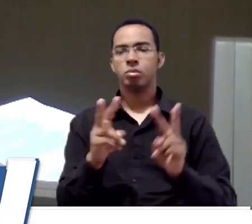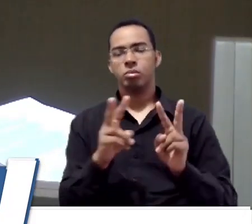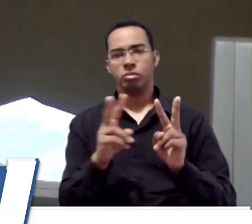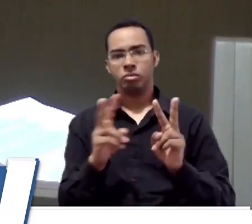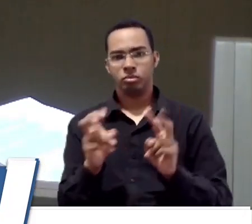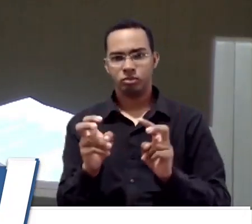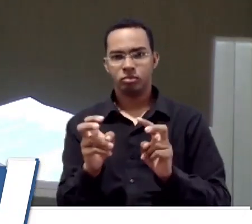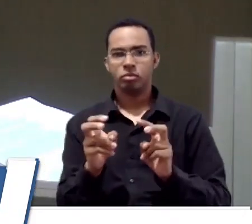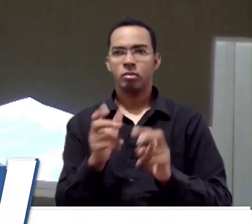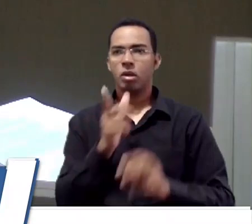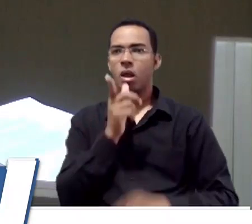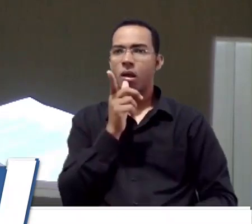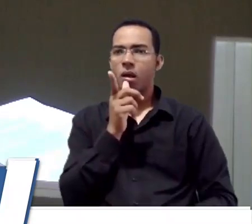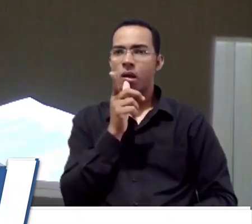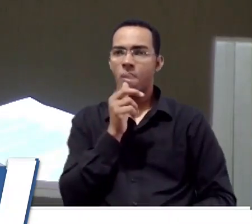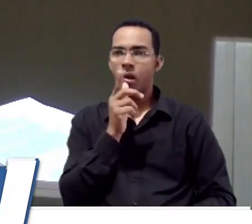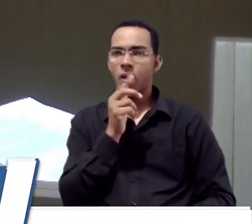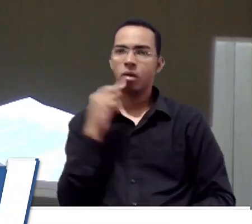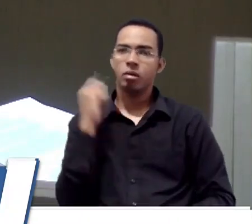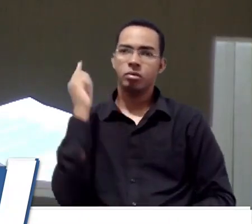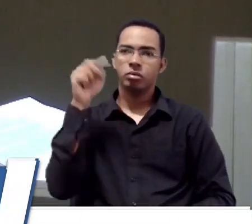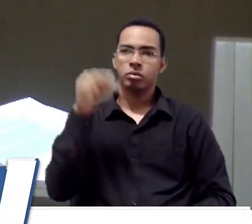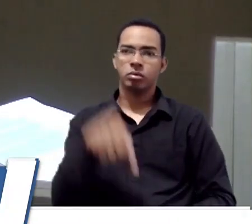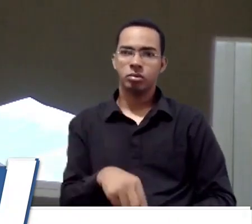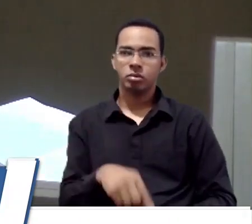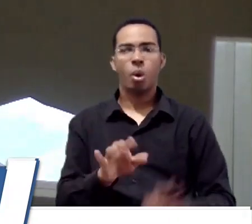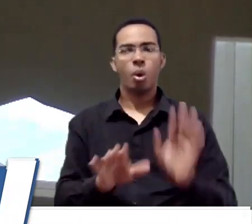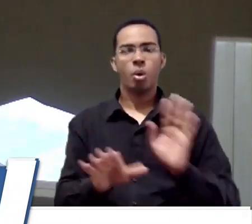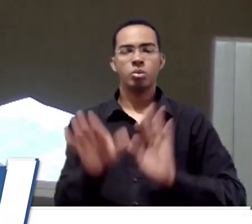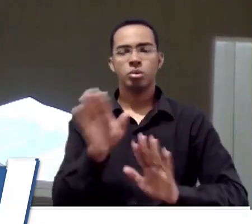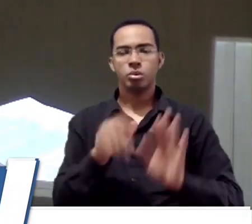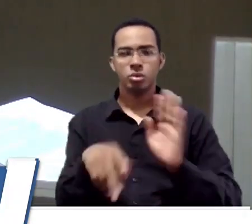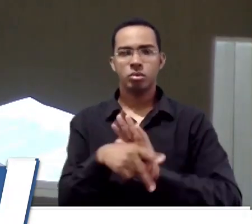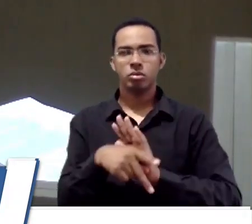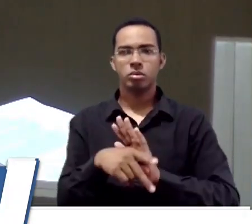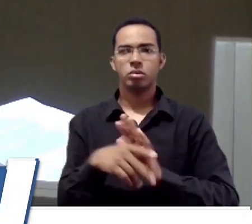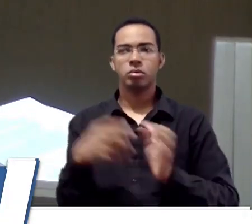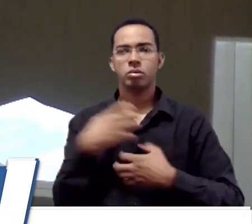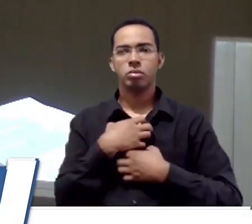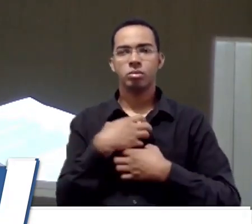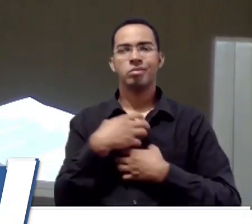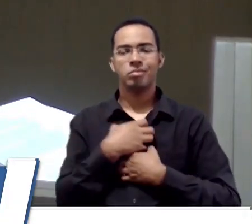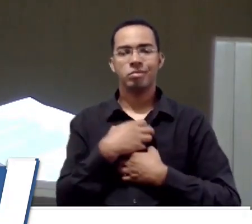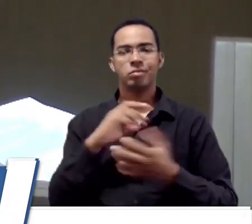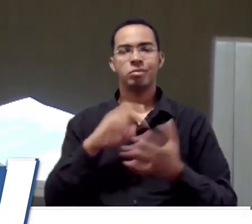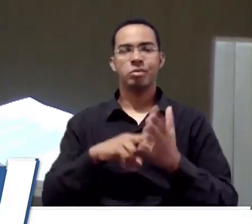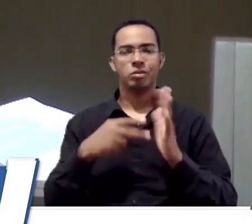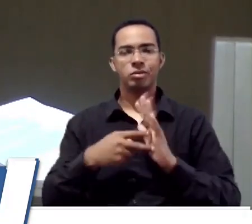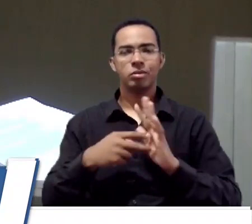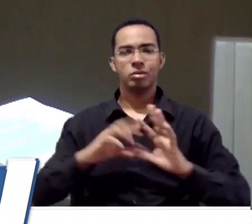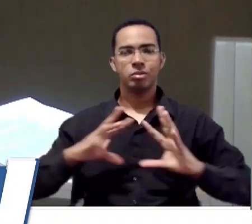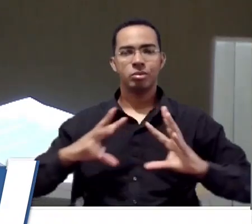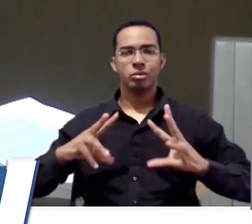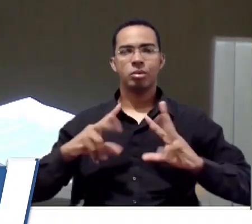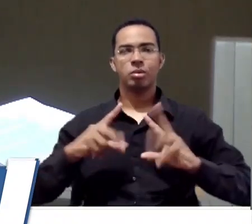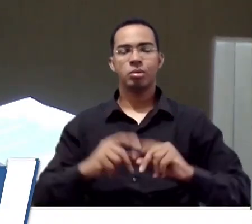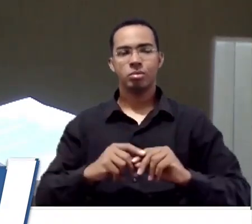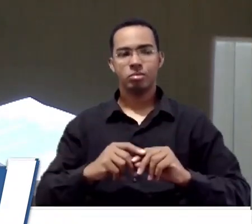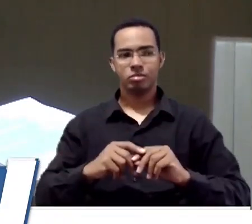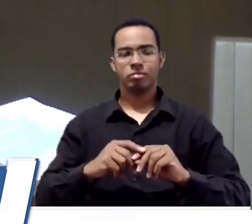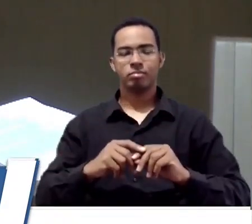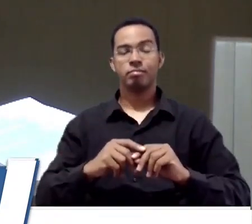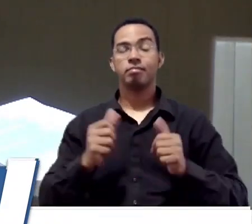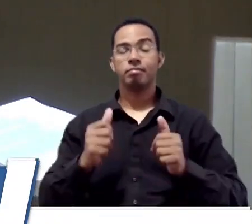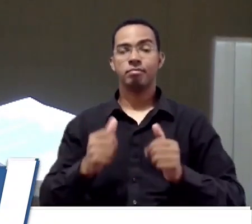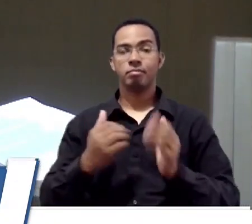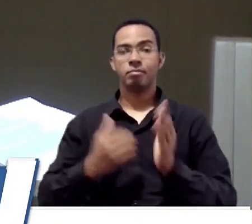das águas que a gente tem tão bem cuidada, em todo sentido, né? E o mais importante é